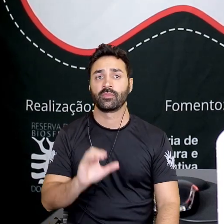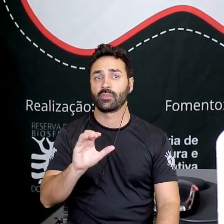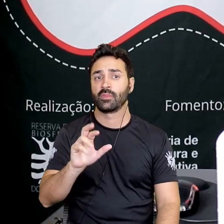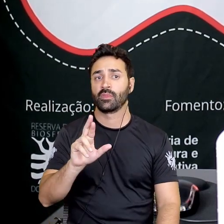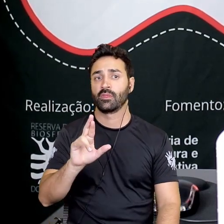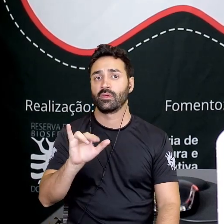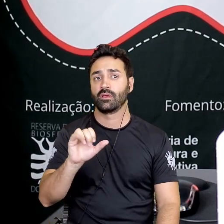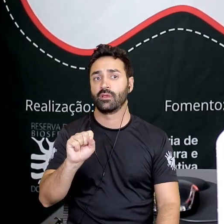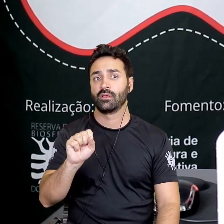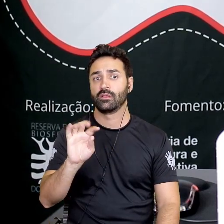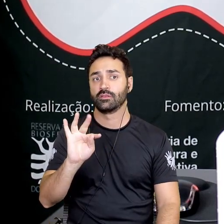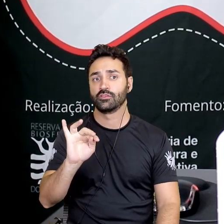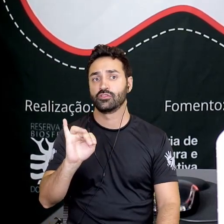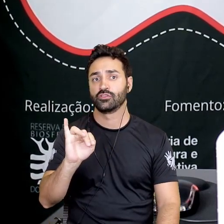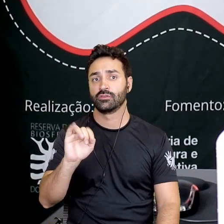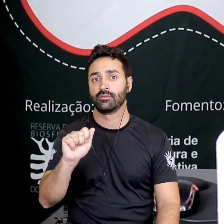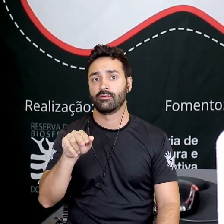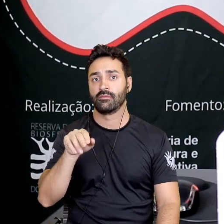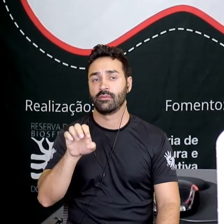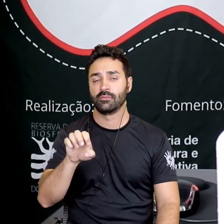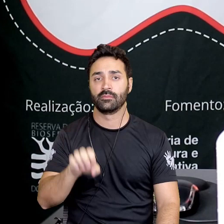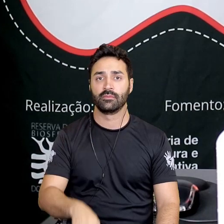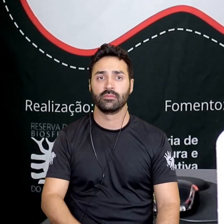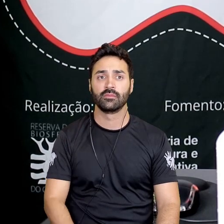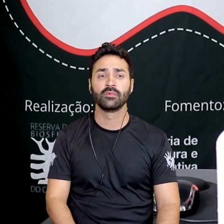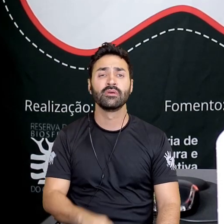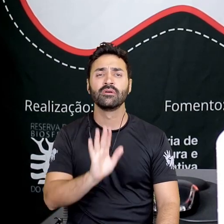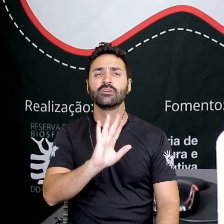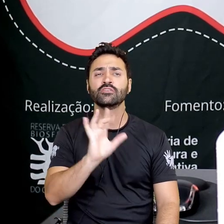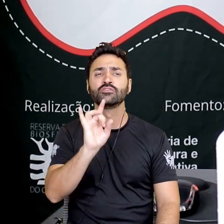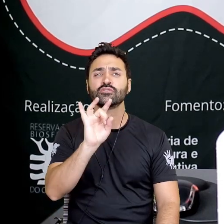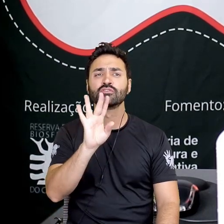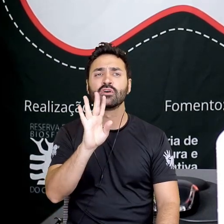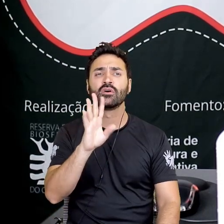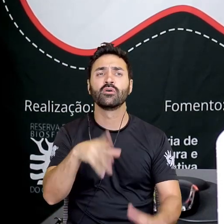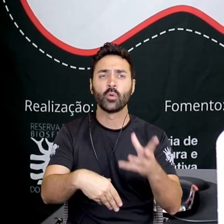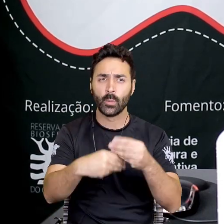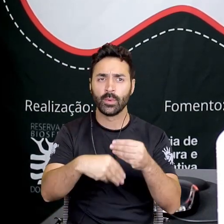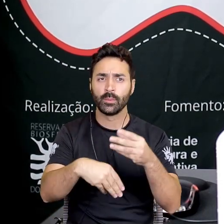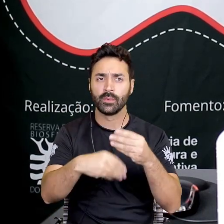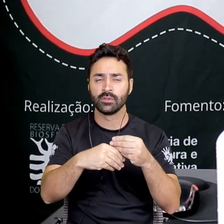Cristiane Hildebrand. Deixa eu só te falar uma coisa. Sim.